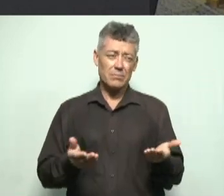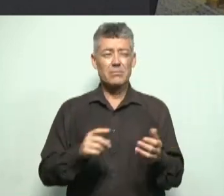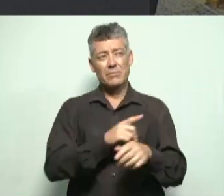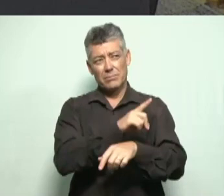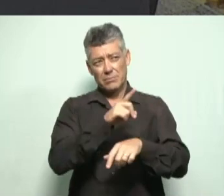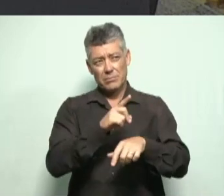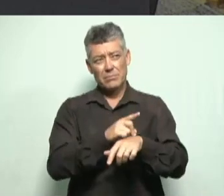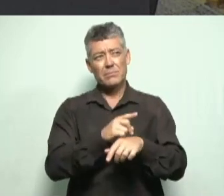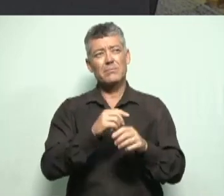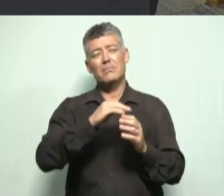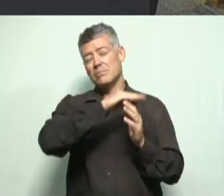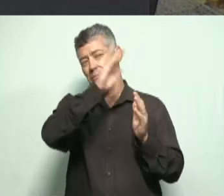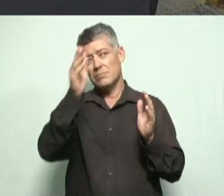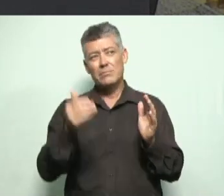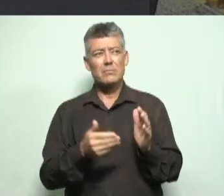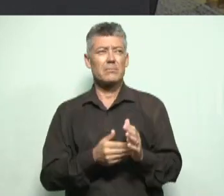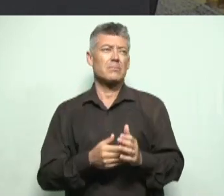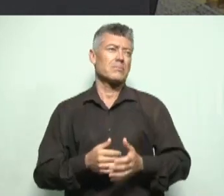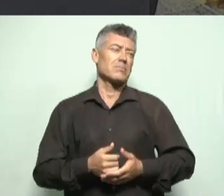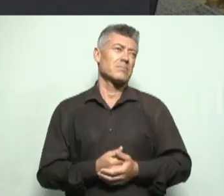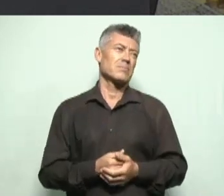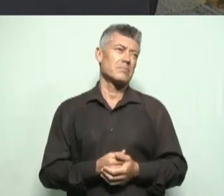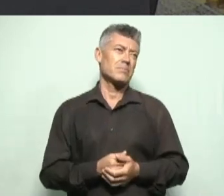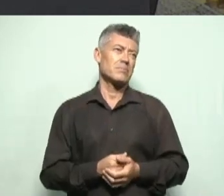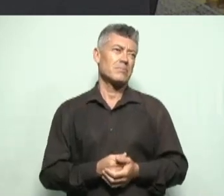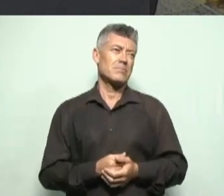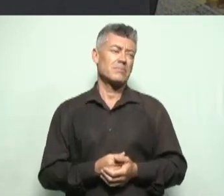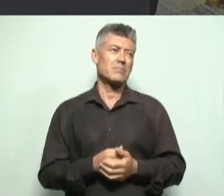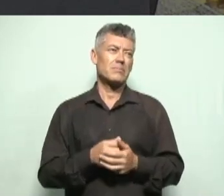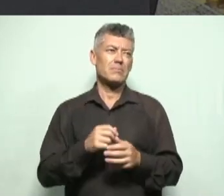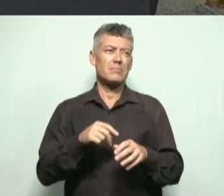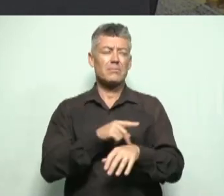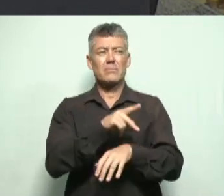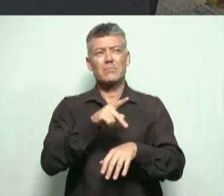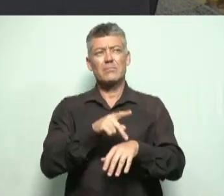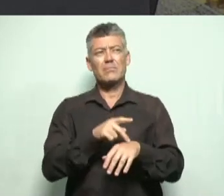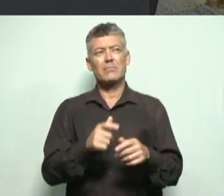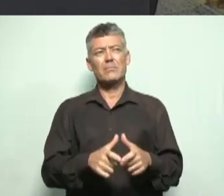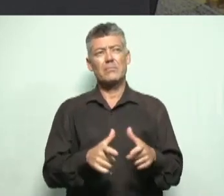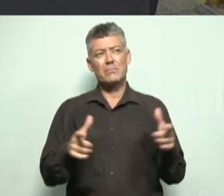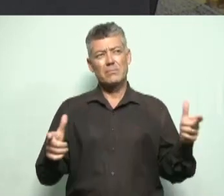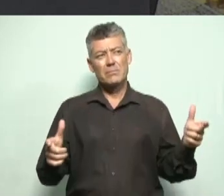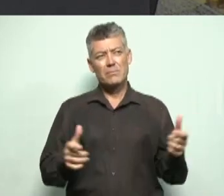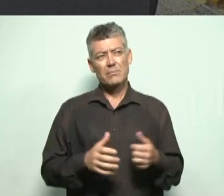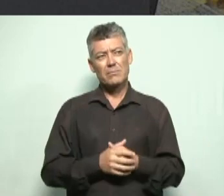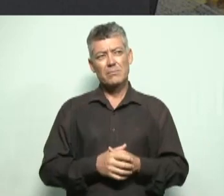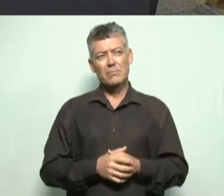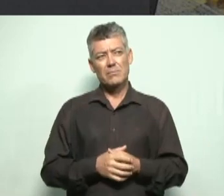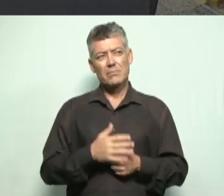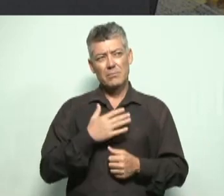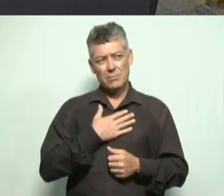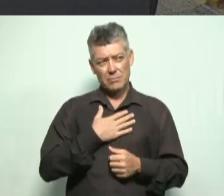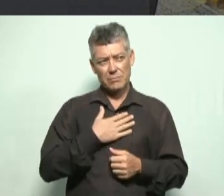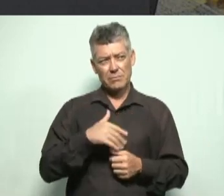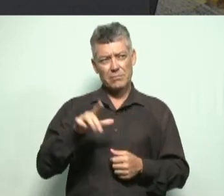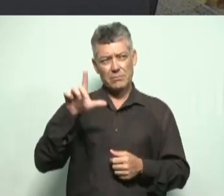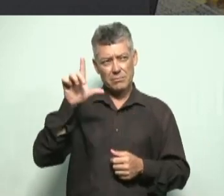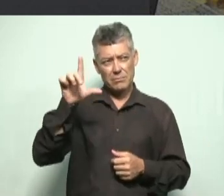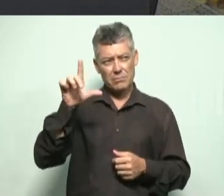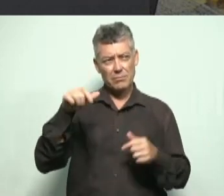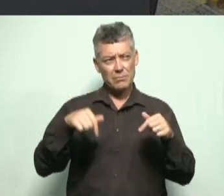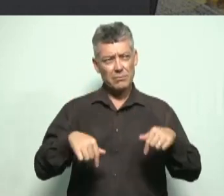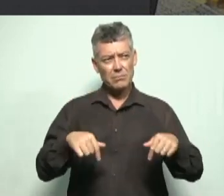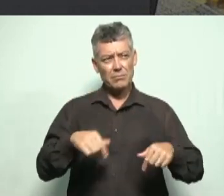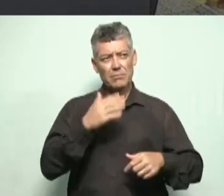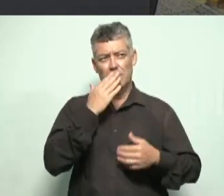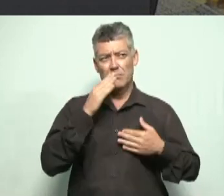inteiro. O número de universidades que no país todo está aumentando. Como eu falei, digamos, eu fiz o L. Agora não tem